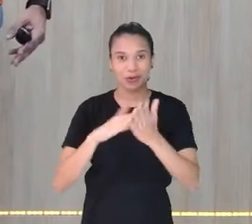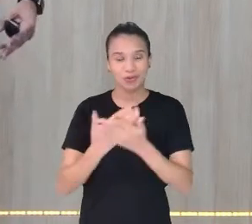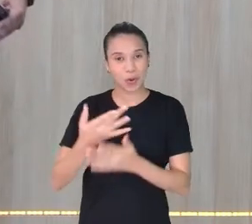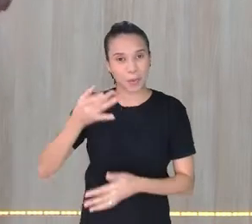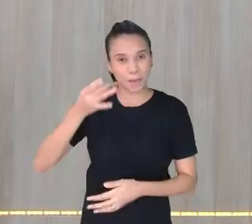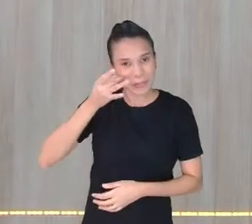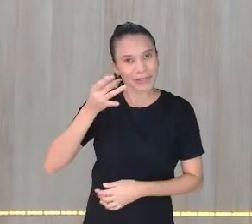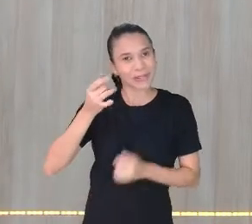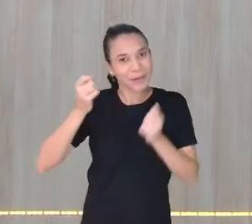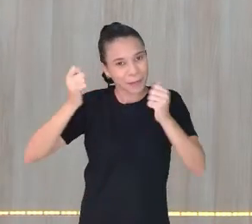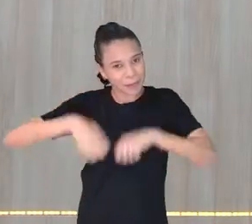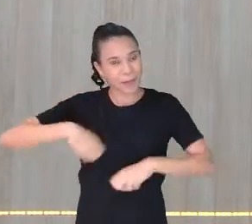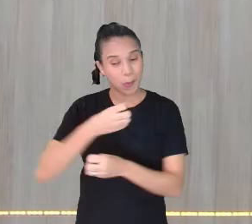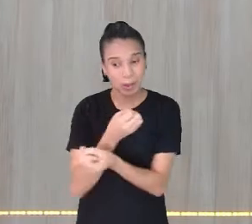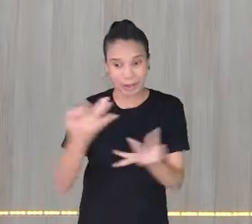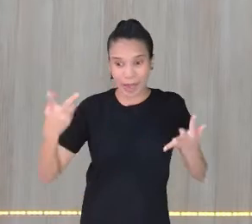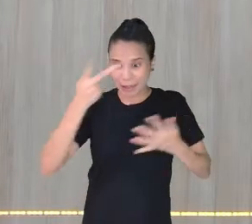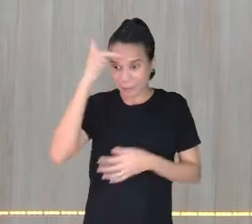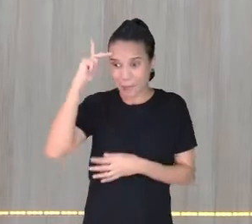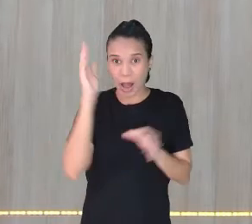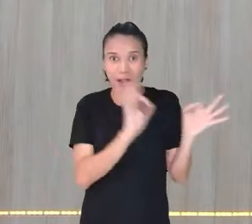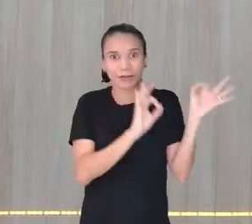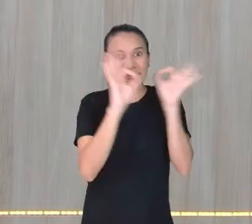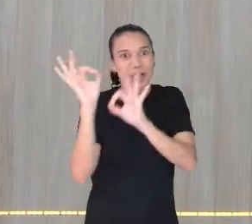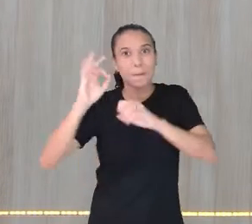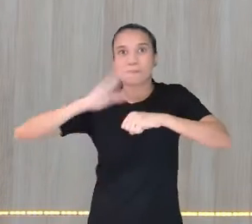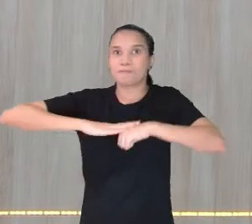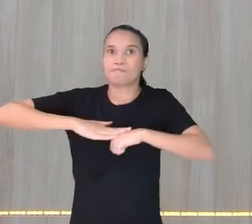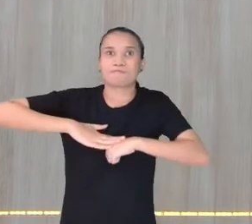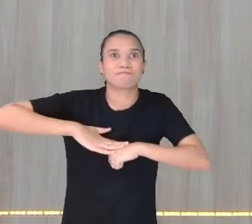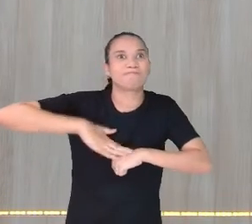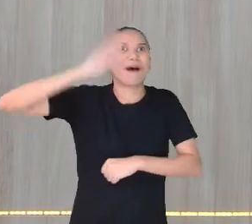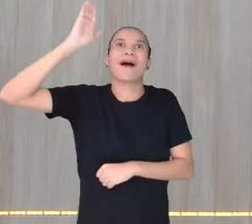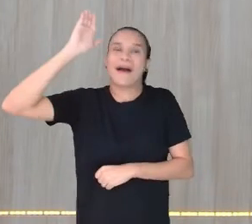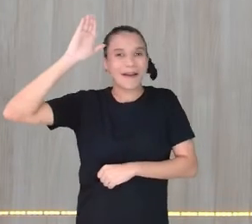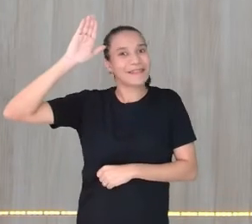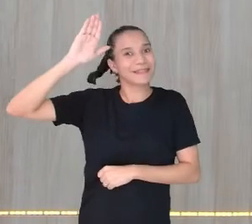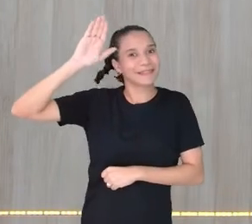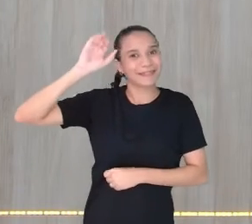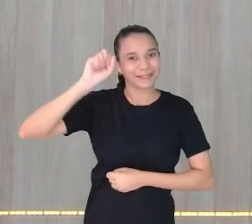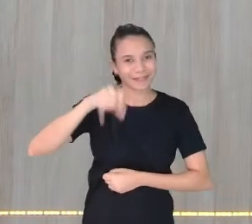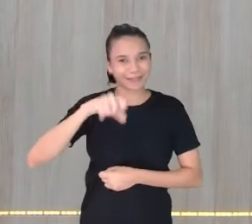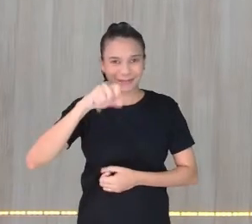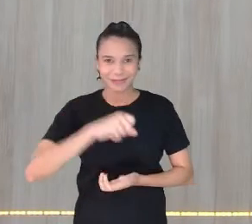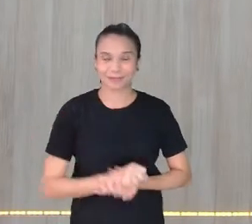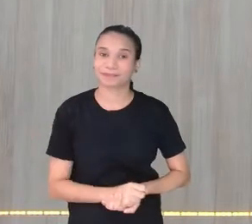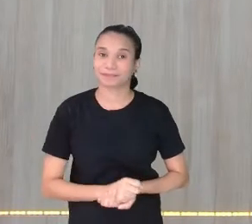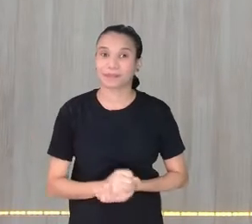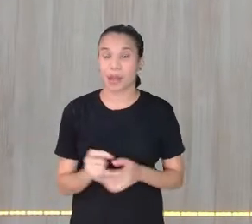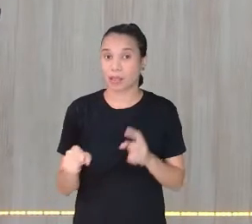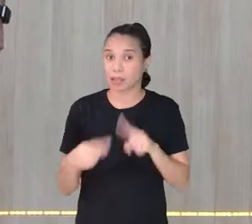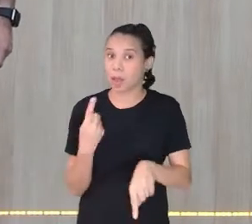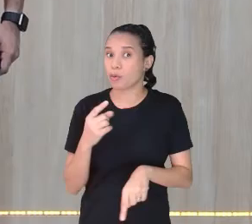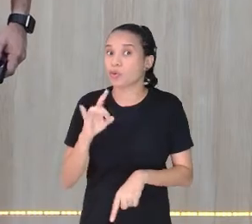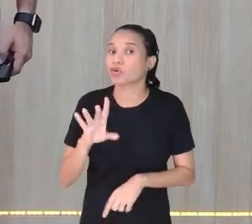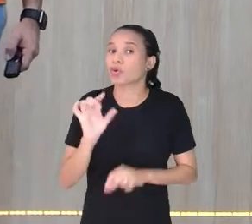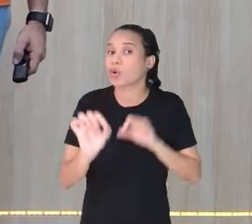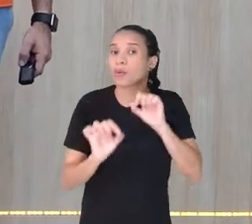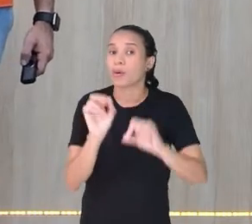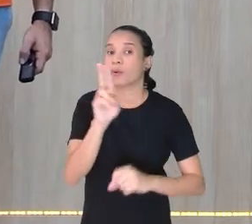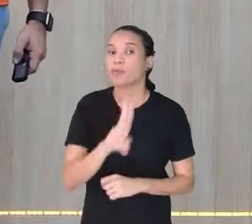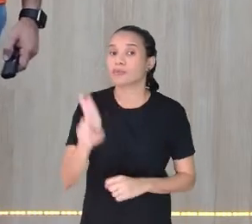presencial, para que a quantidade de pessoas assistindo aqui às nossas aulas, elas aumentem a cada dia. E não só